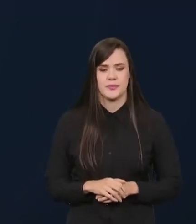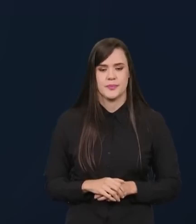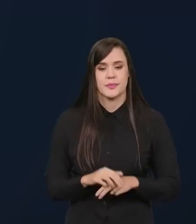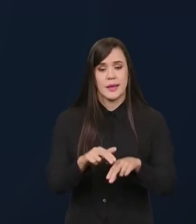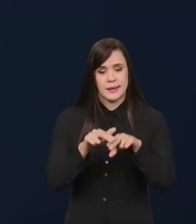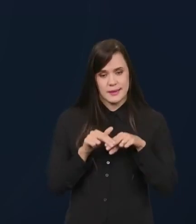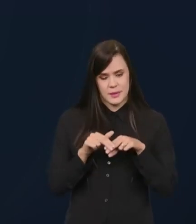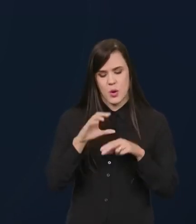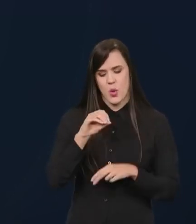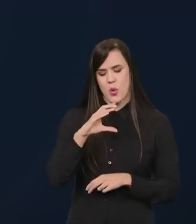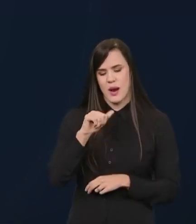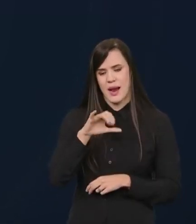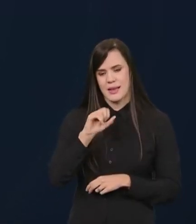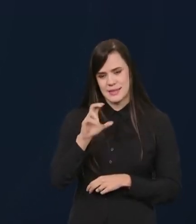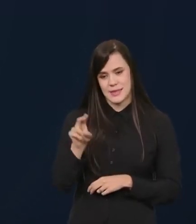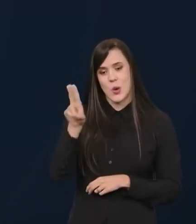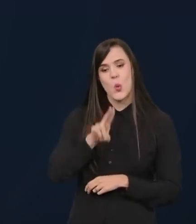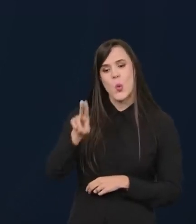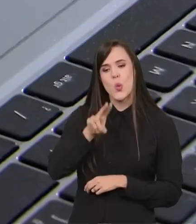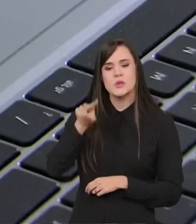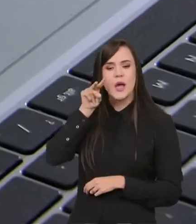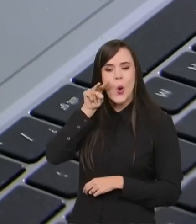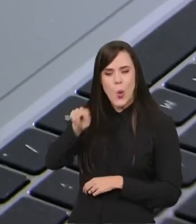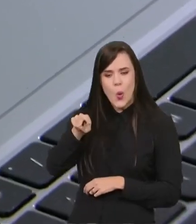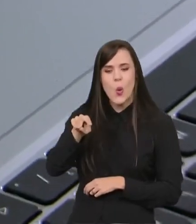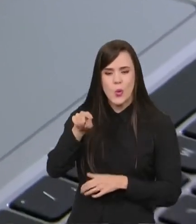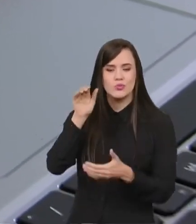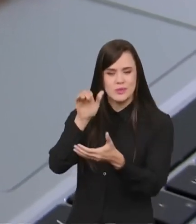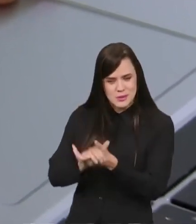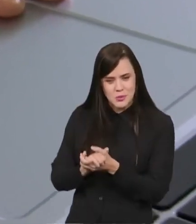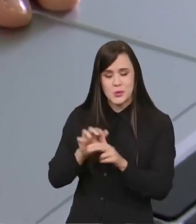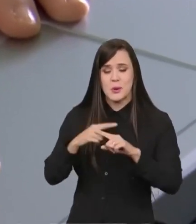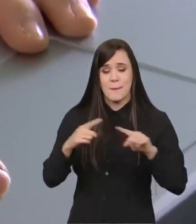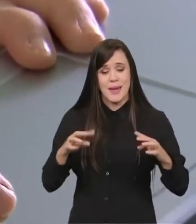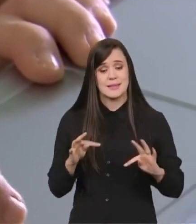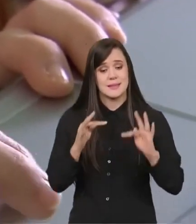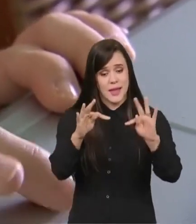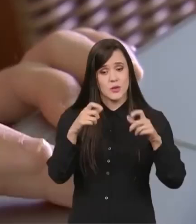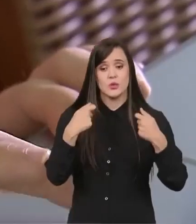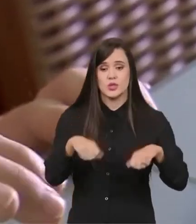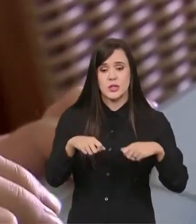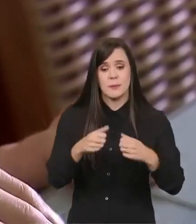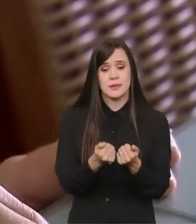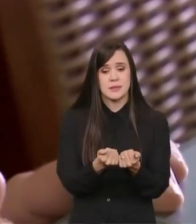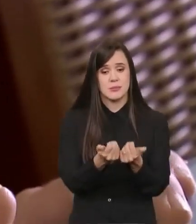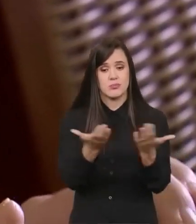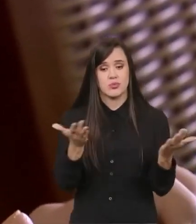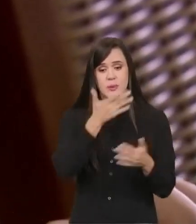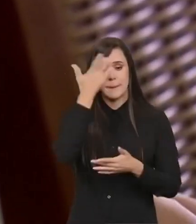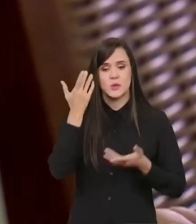Apesar de o Cassir preferir usar os olhos de sua amada, é fato que a tecnologia precisa estar a serviço das pessoas com